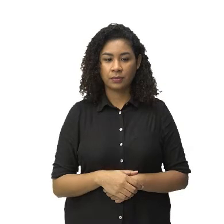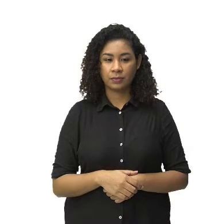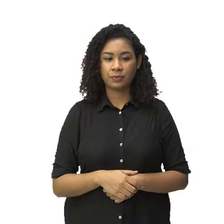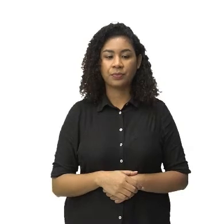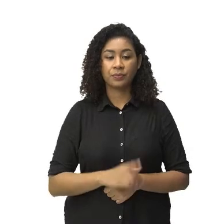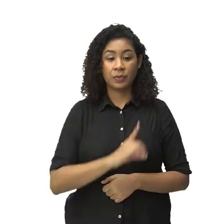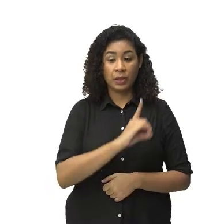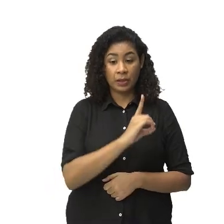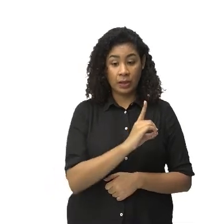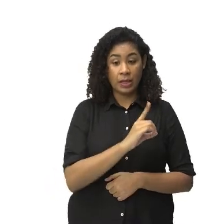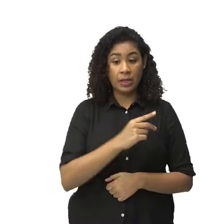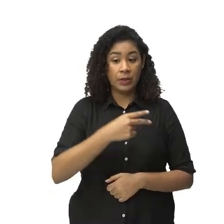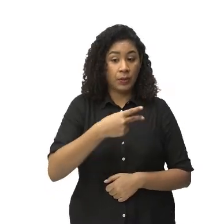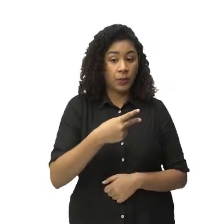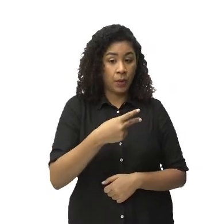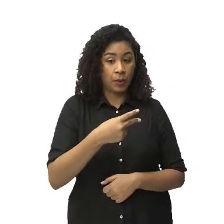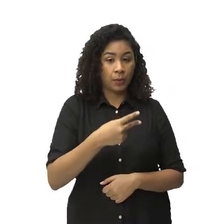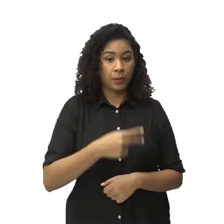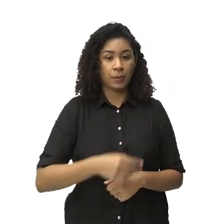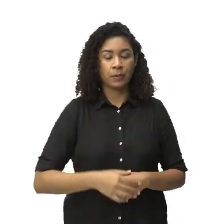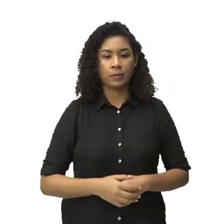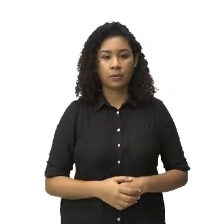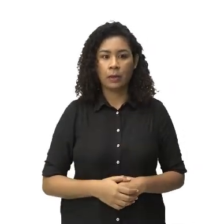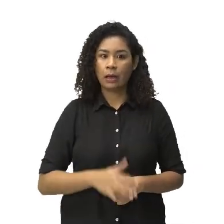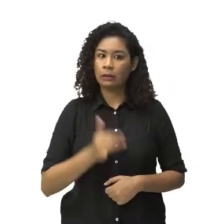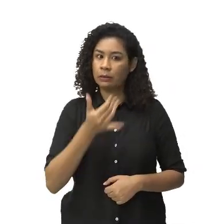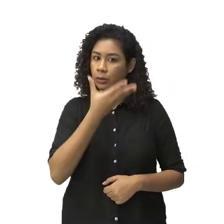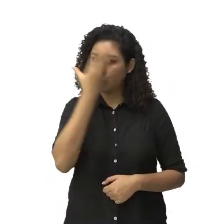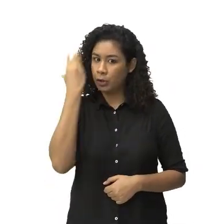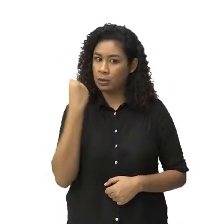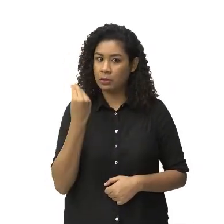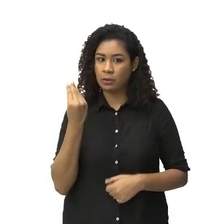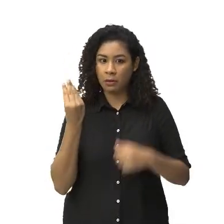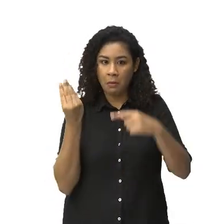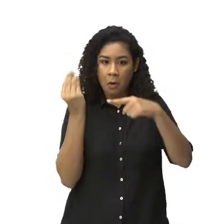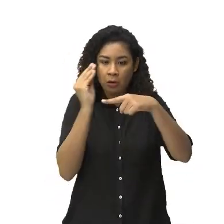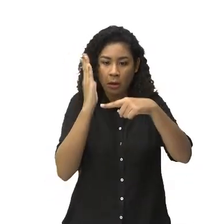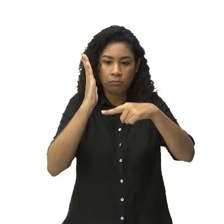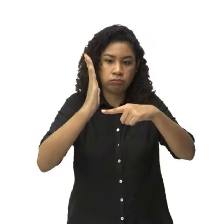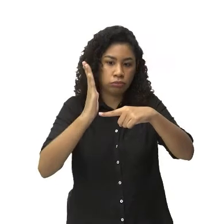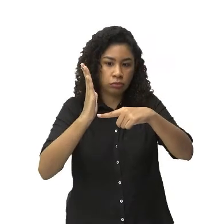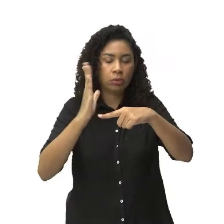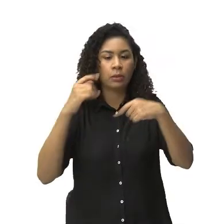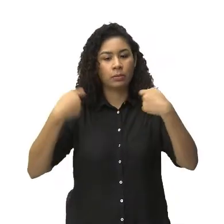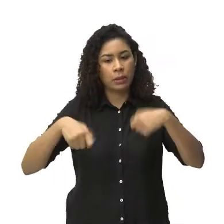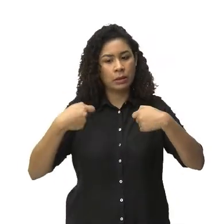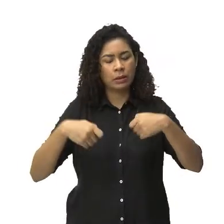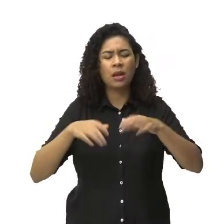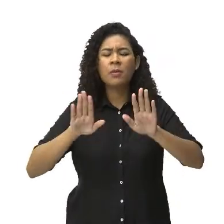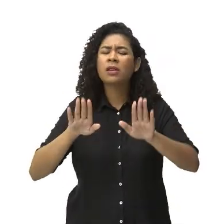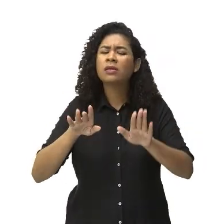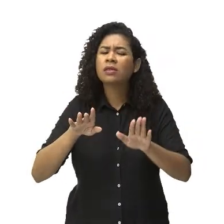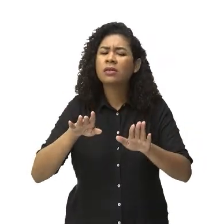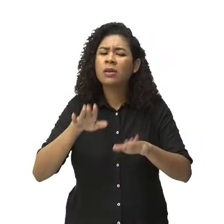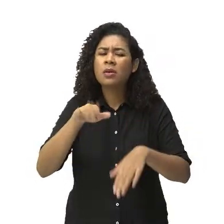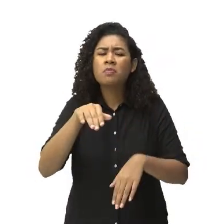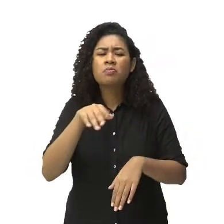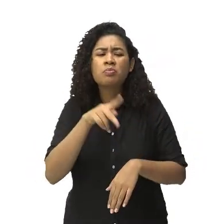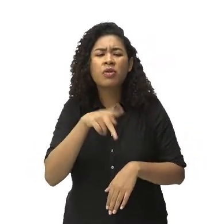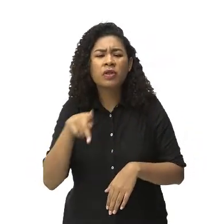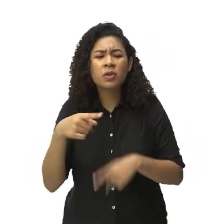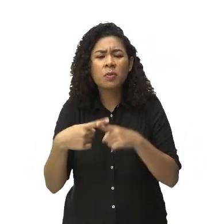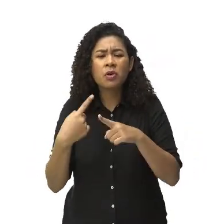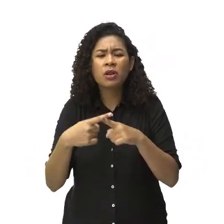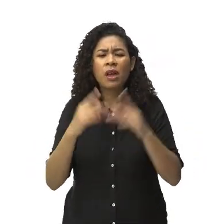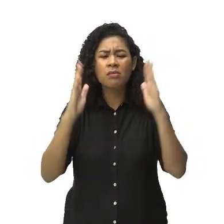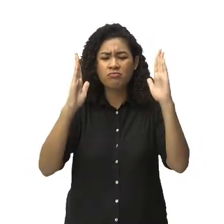Distância vai ser igual a... Aqui tem que fechar o módulo, né? Professor, por que tem esse módulo aí? Vamos lá explicar essa parte